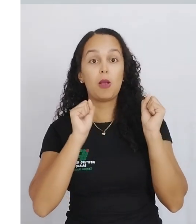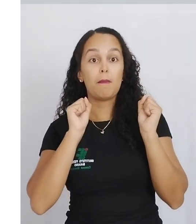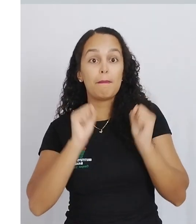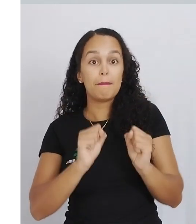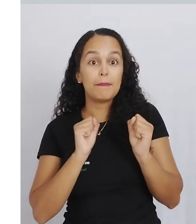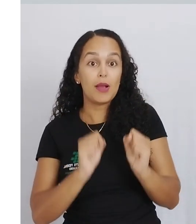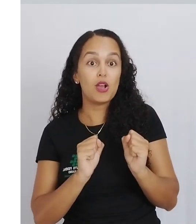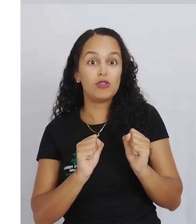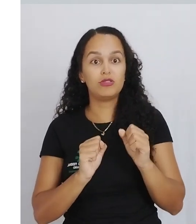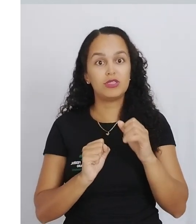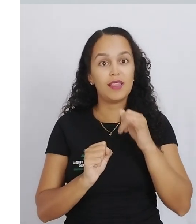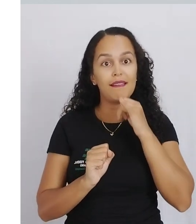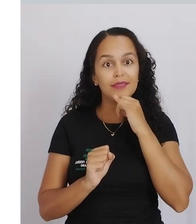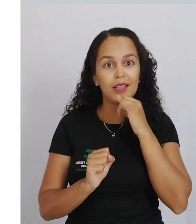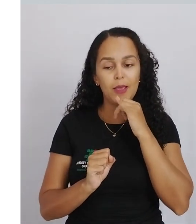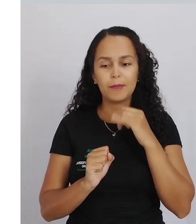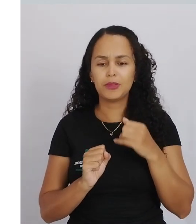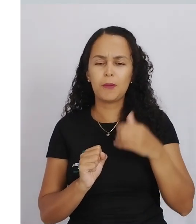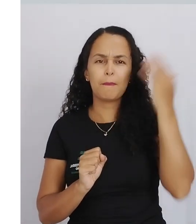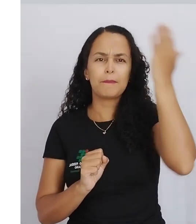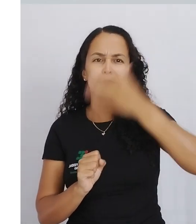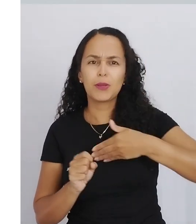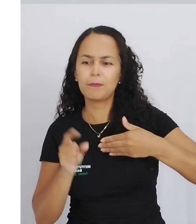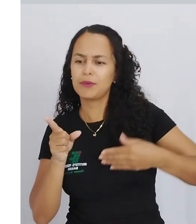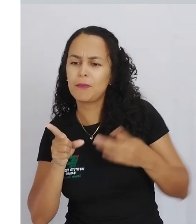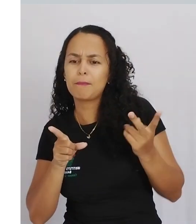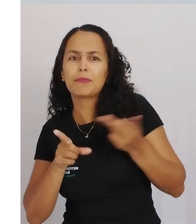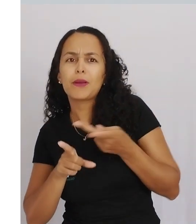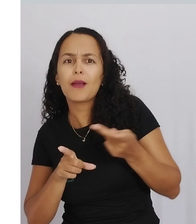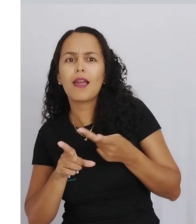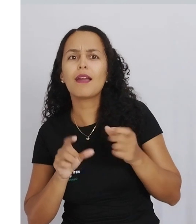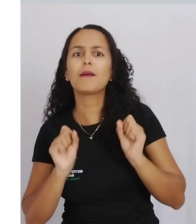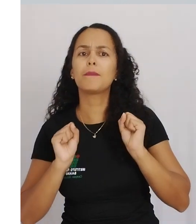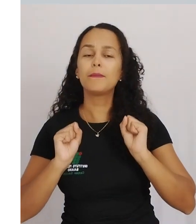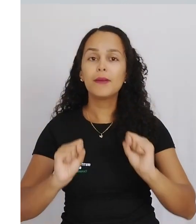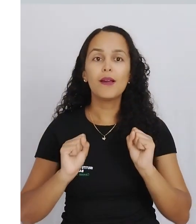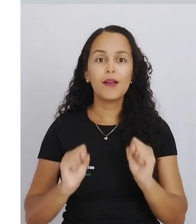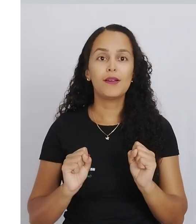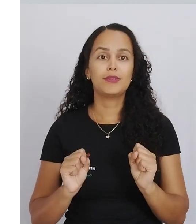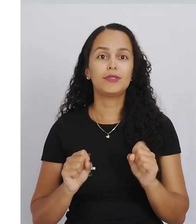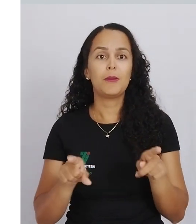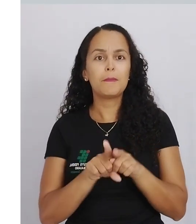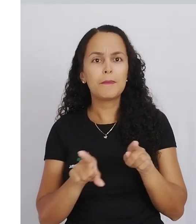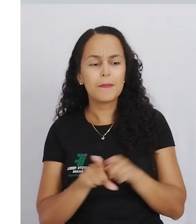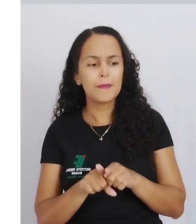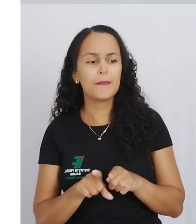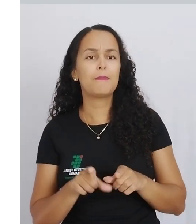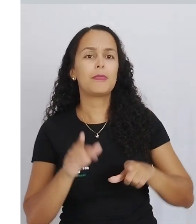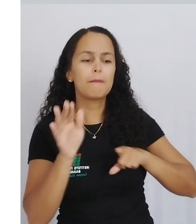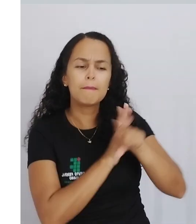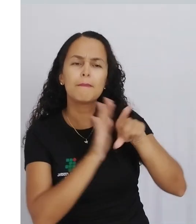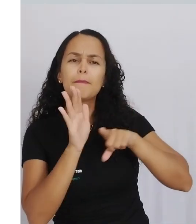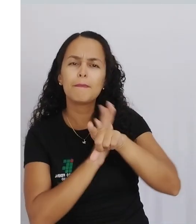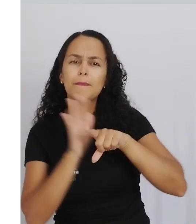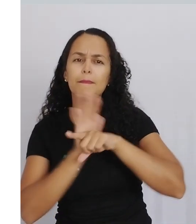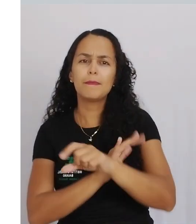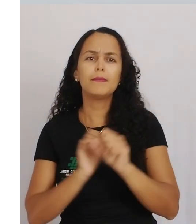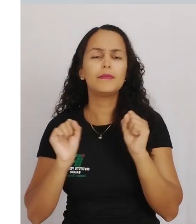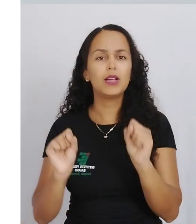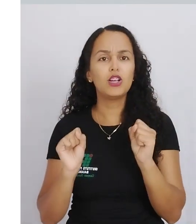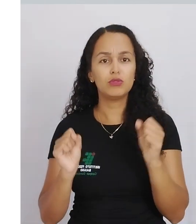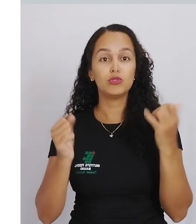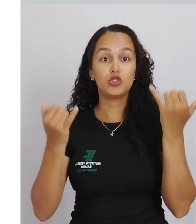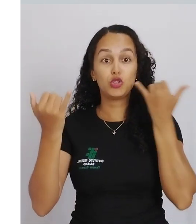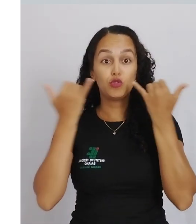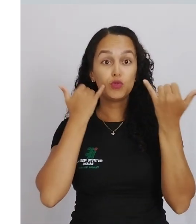pode ali ser questionada, ela pode ser refutada, mas ela também pode ser confirmada. Ela pode, né, ter o seu conjunto